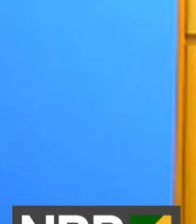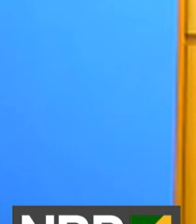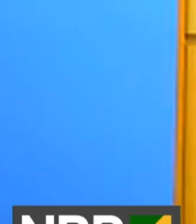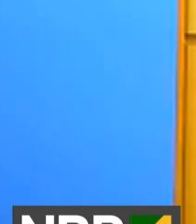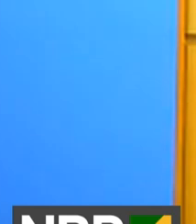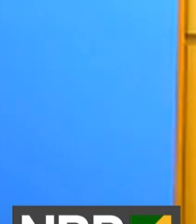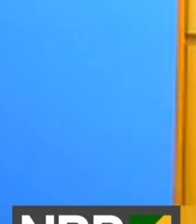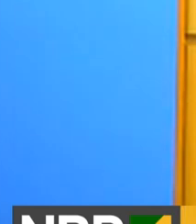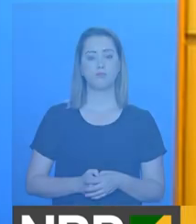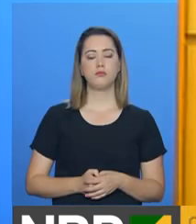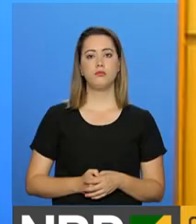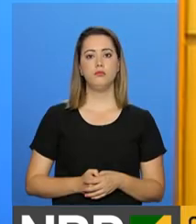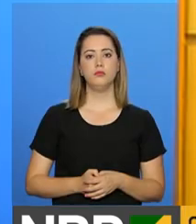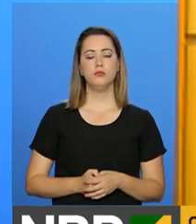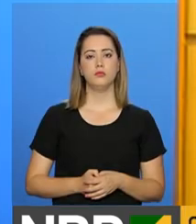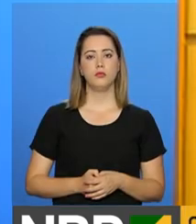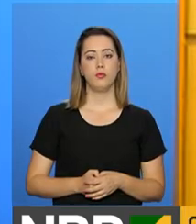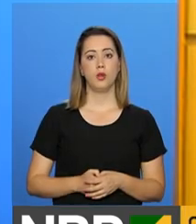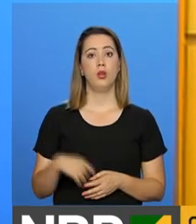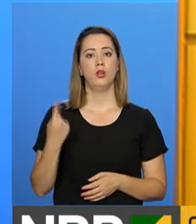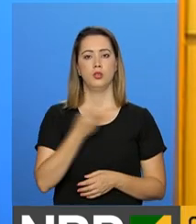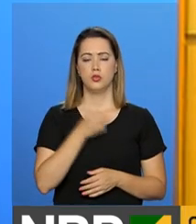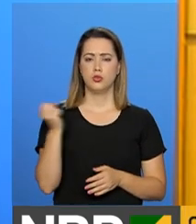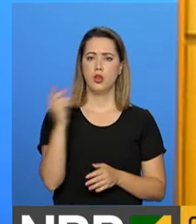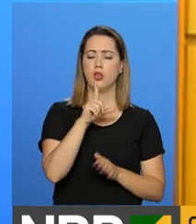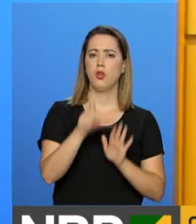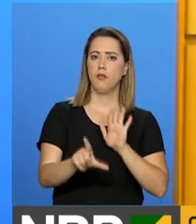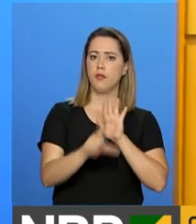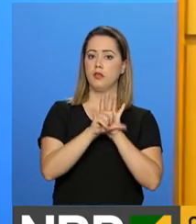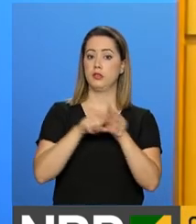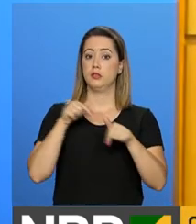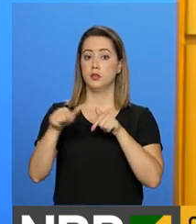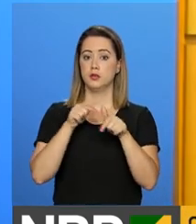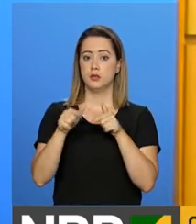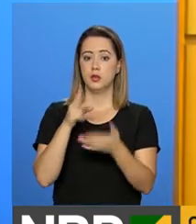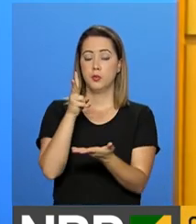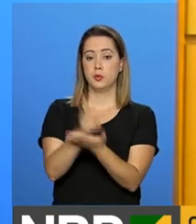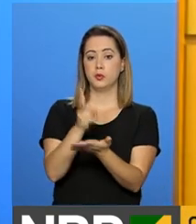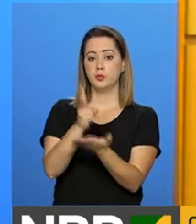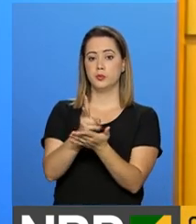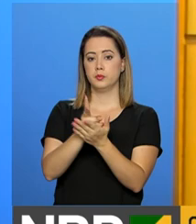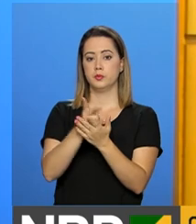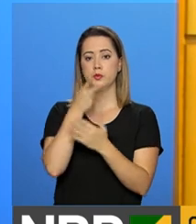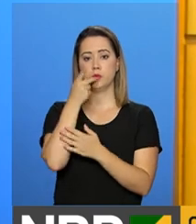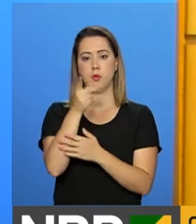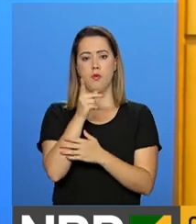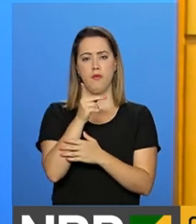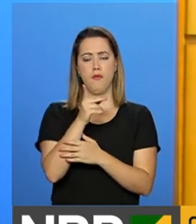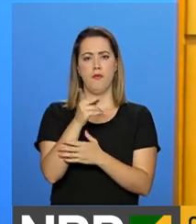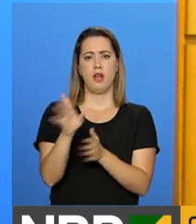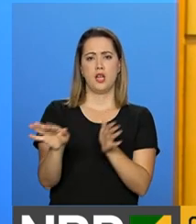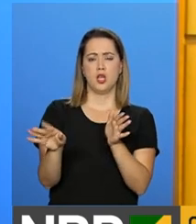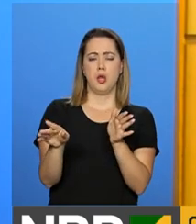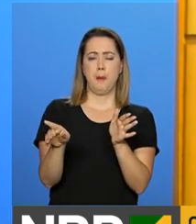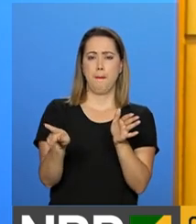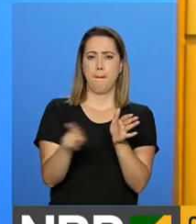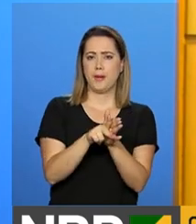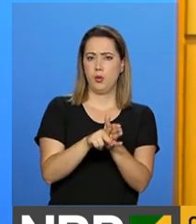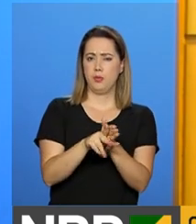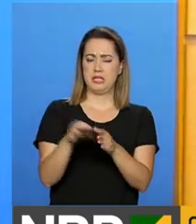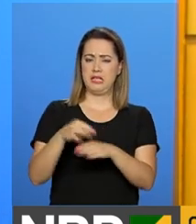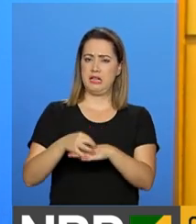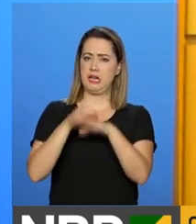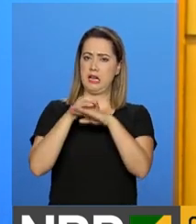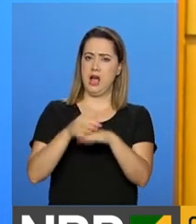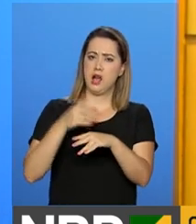saudado e aplaudido. E nós fizemos a reforma trabalhista. Mesmo quando você fala no cortar na carne, né? O teto dos gastos públicos,